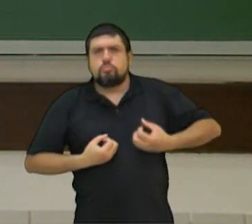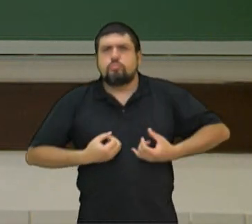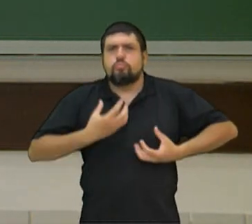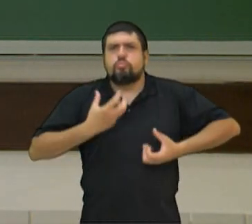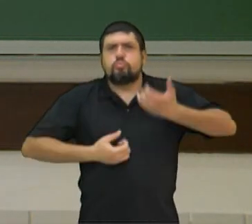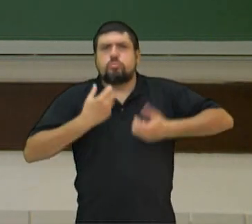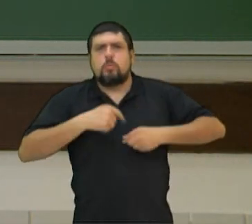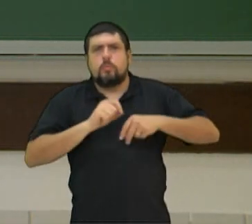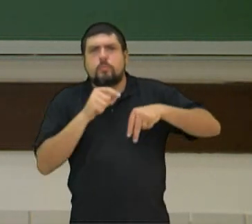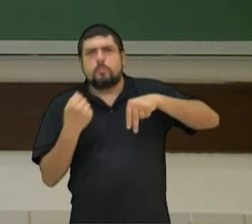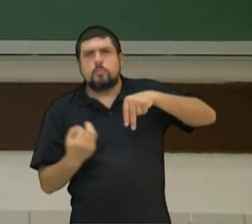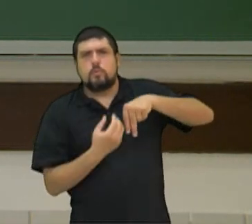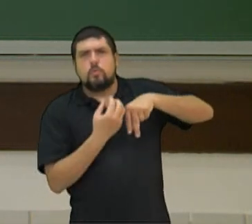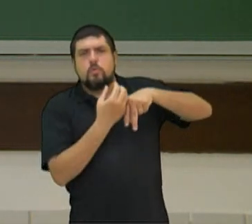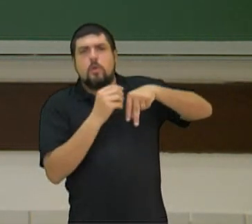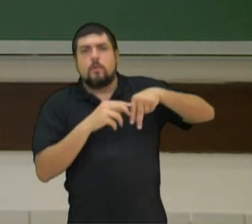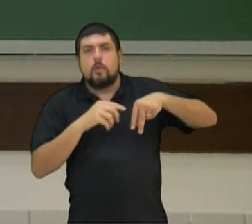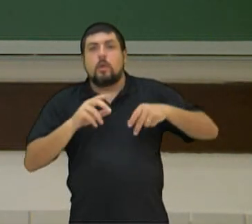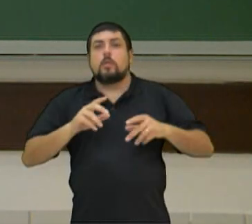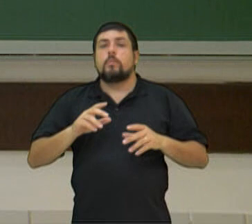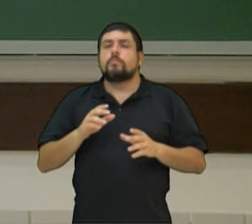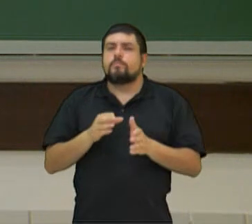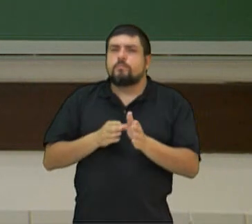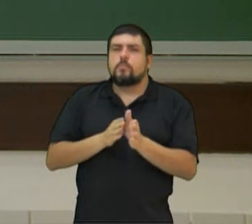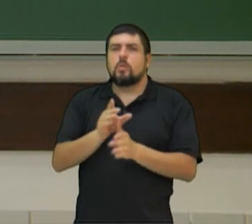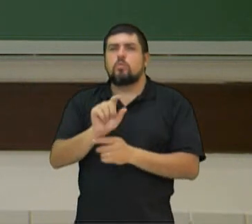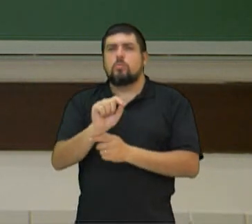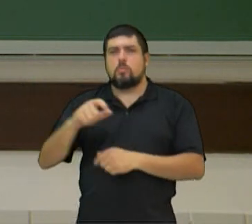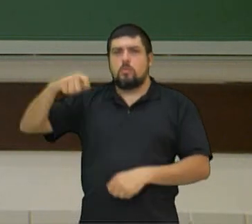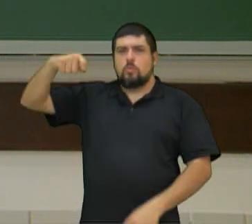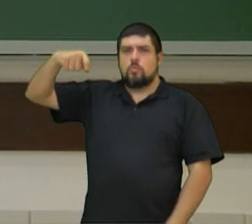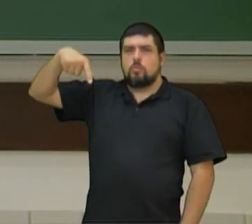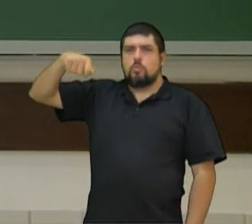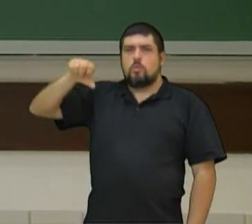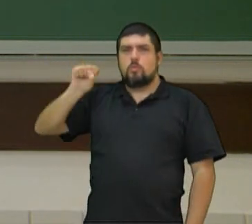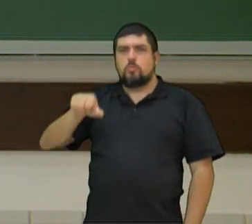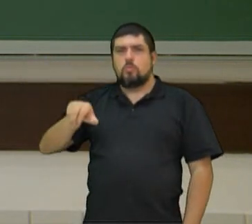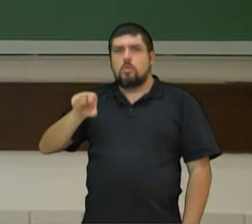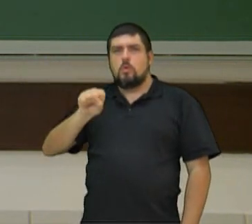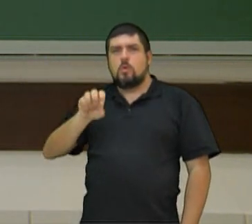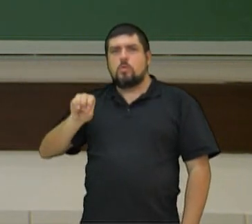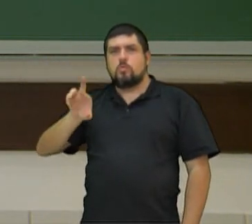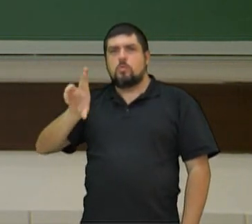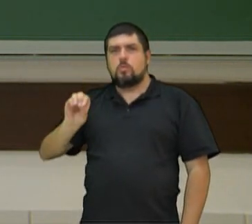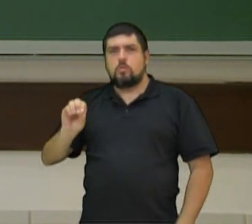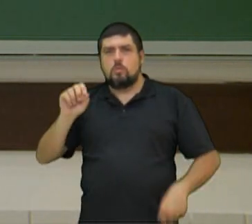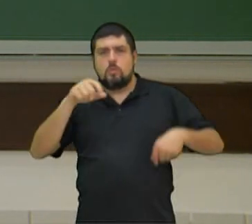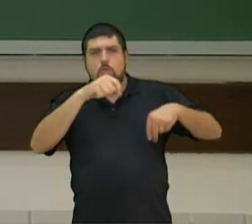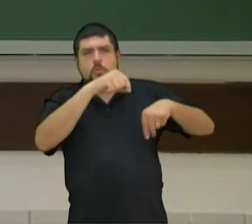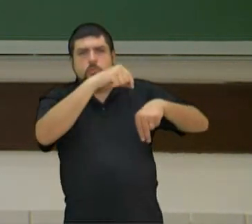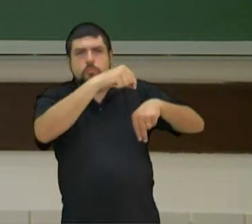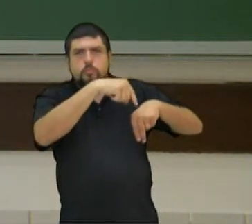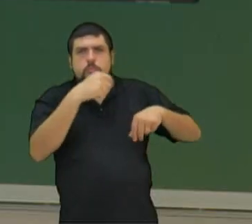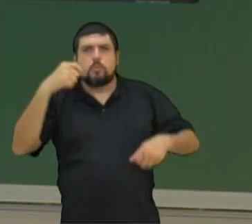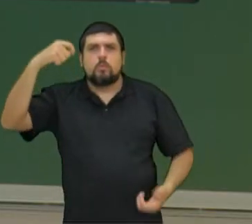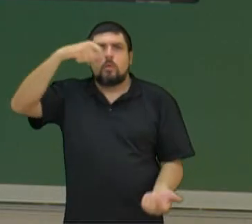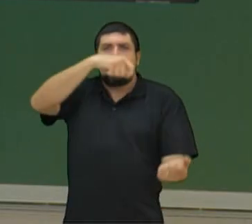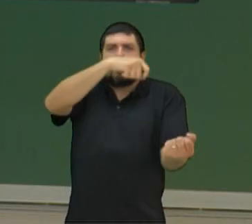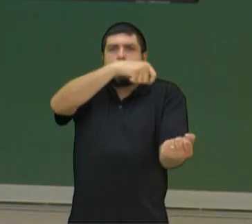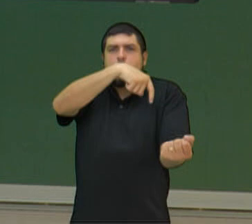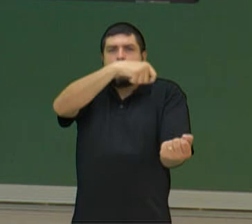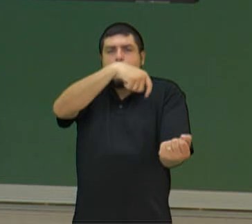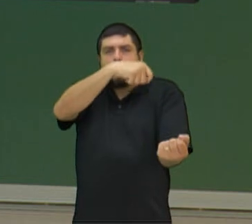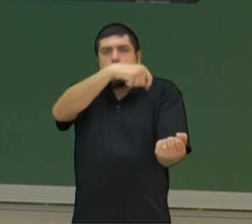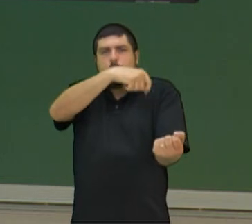soro, que já contém os anticorpos específicos contra aquele veneno, certo? Então, por isso